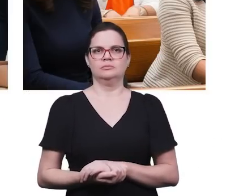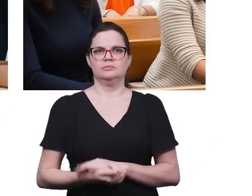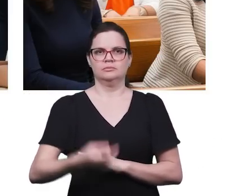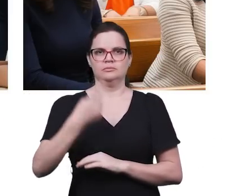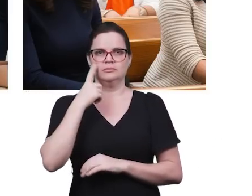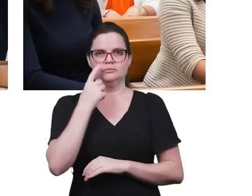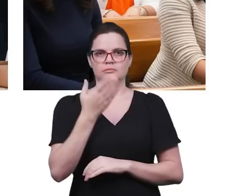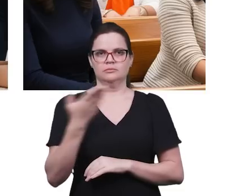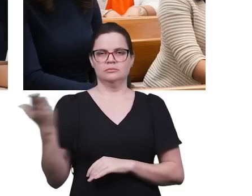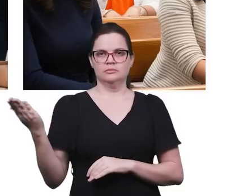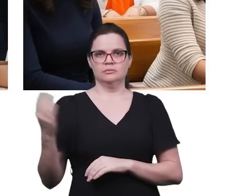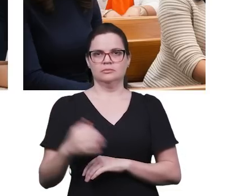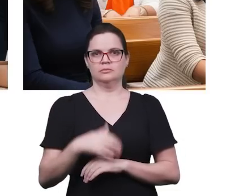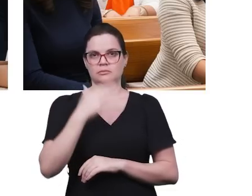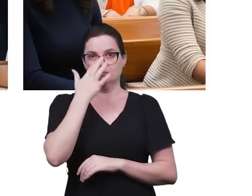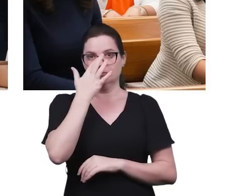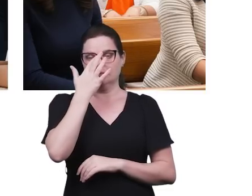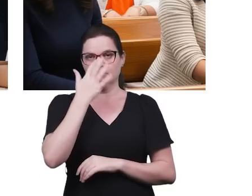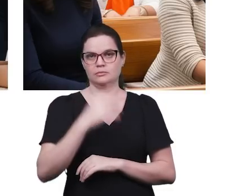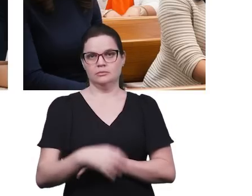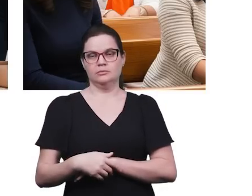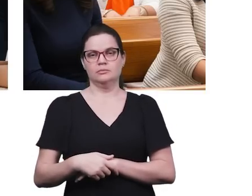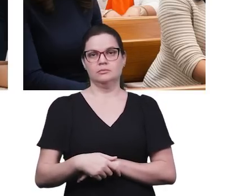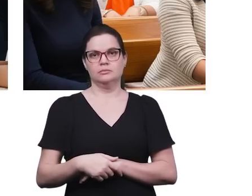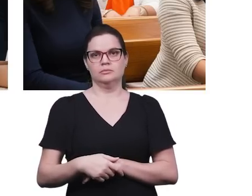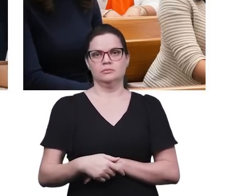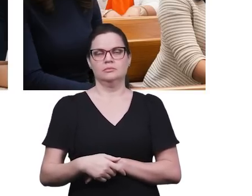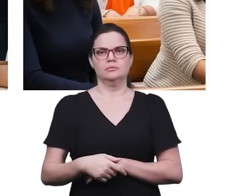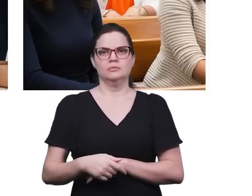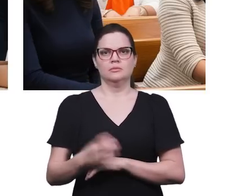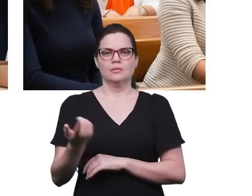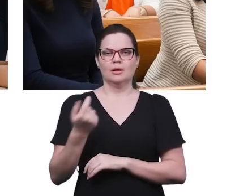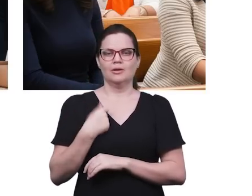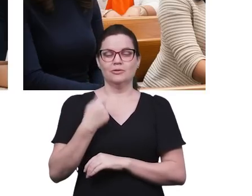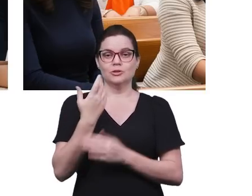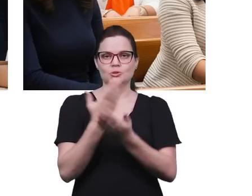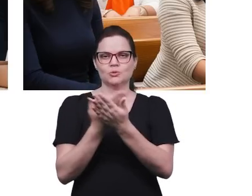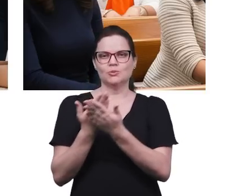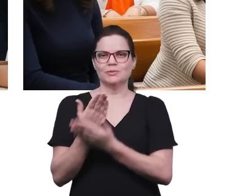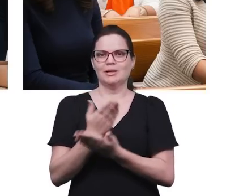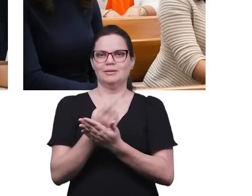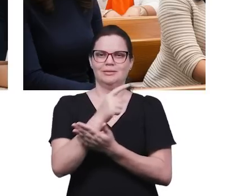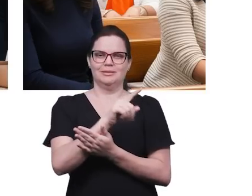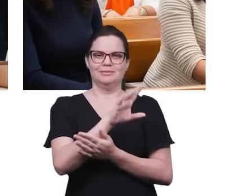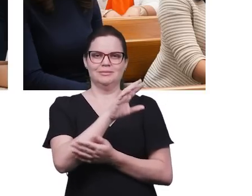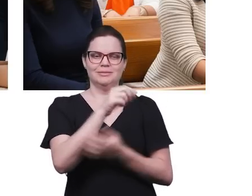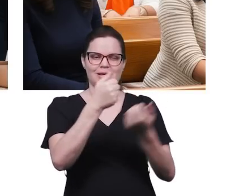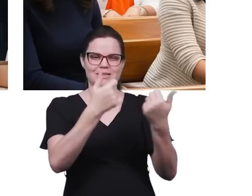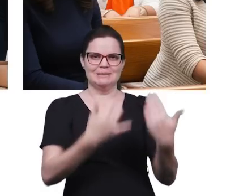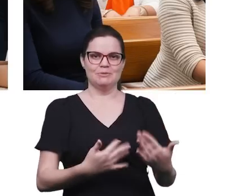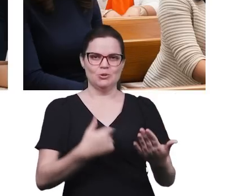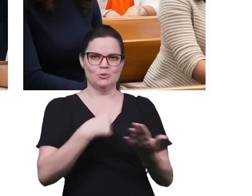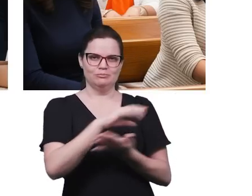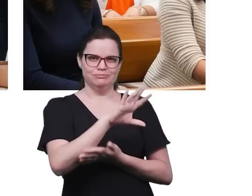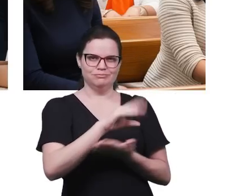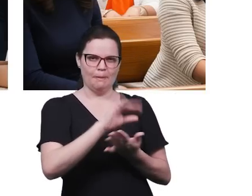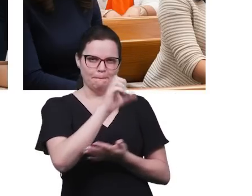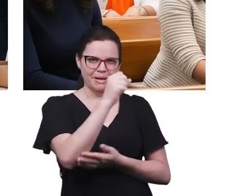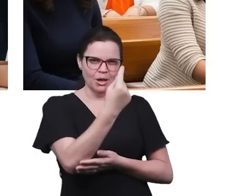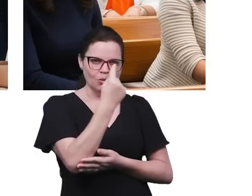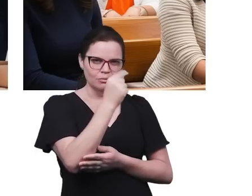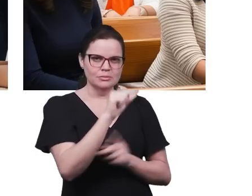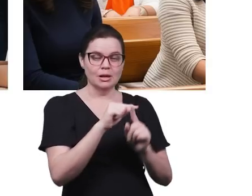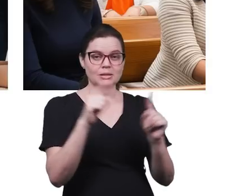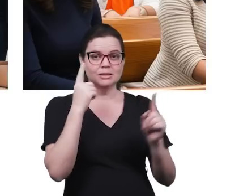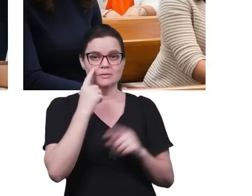colocamos aqui esses 5 passos. Isso tem, pegando assim uma linha, né, na sua fala e no que você